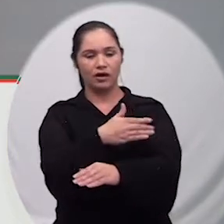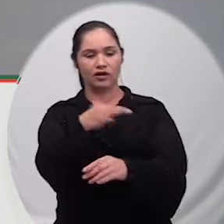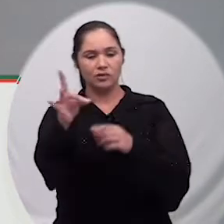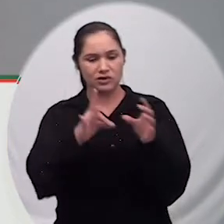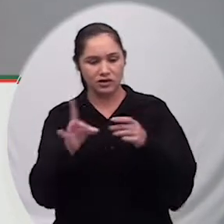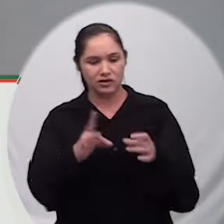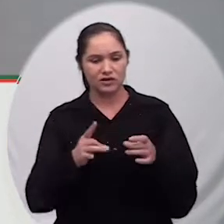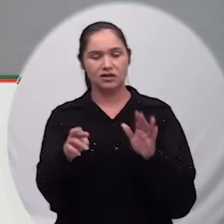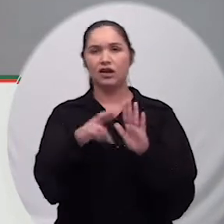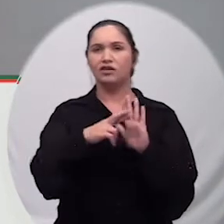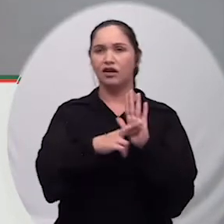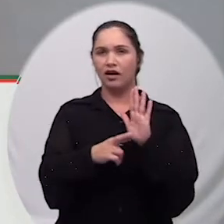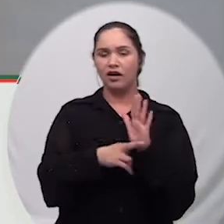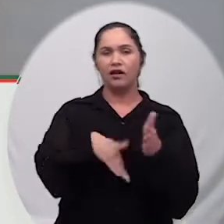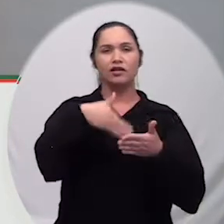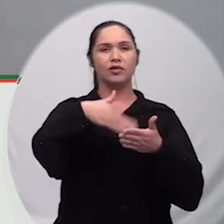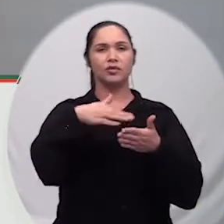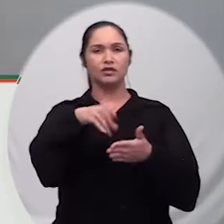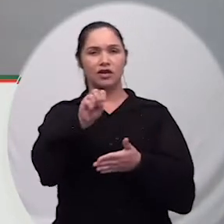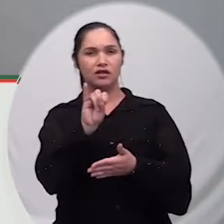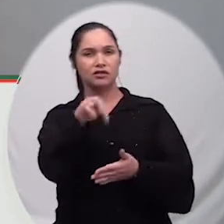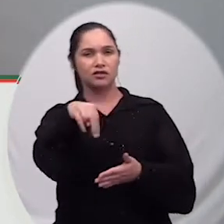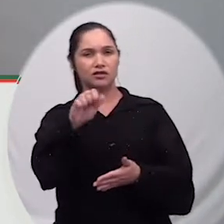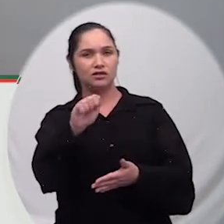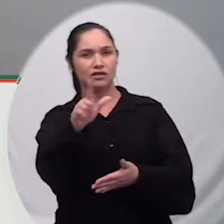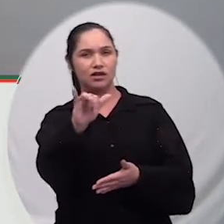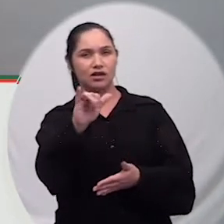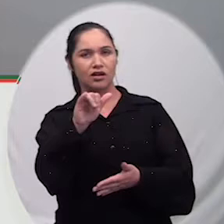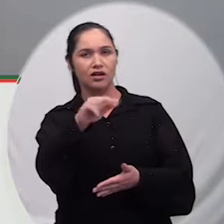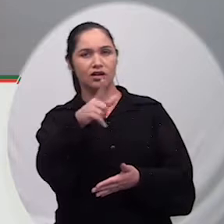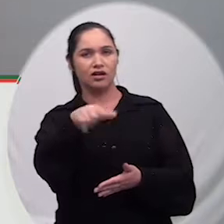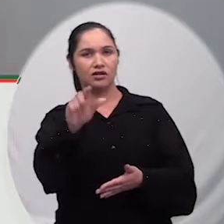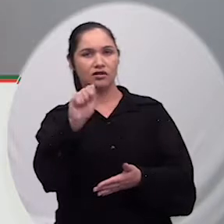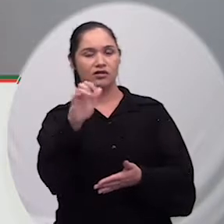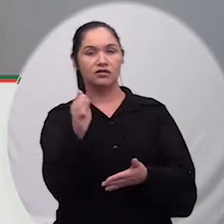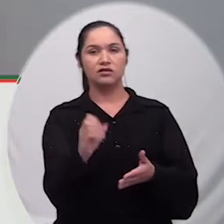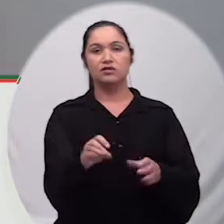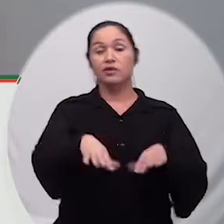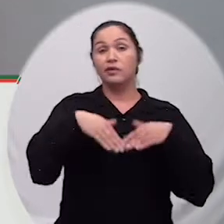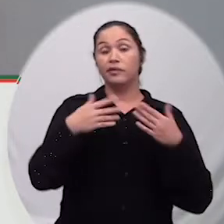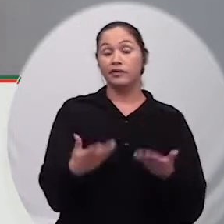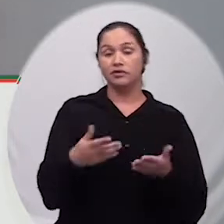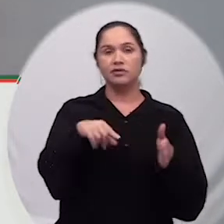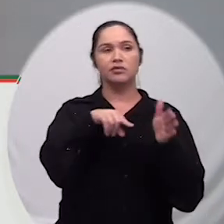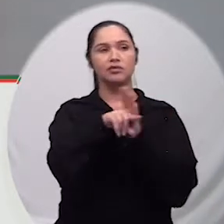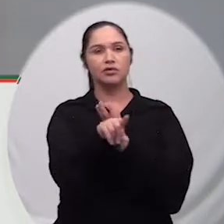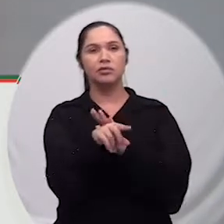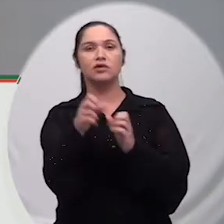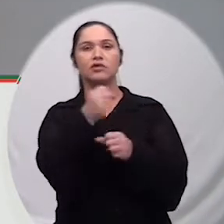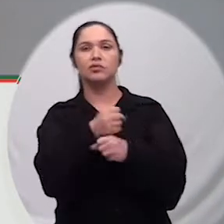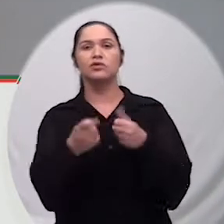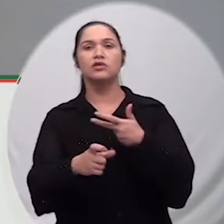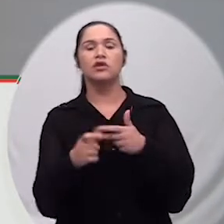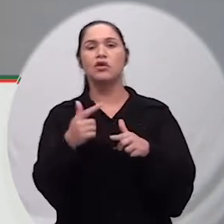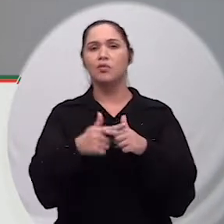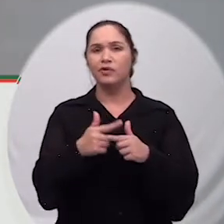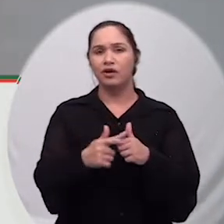a gente perguntar ao executivo, que ele que é o responsável, né? Por que umas refletem, outras não? Foi bem colocado na pergunta. Por que umas pinturas duram